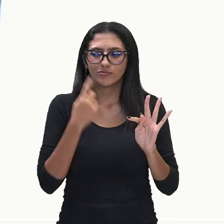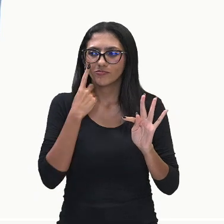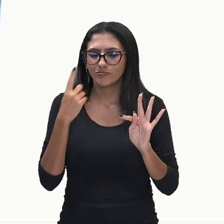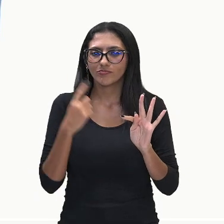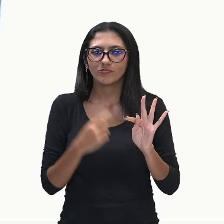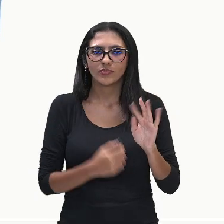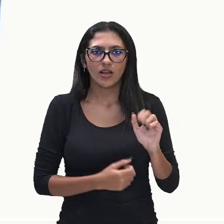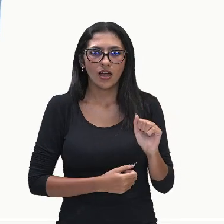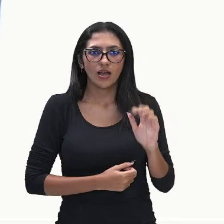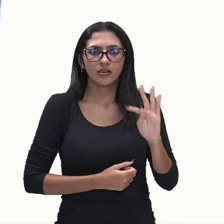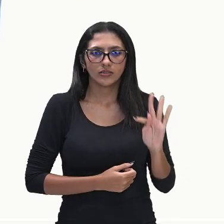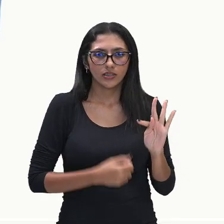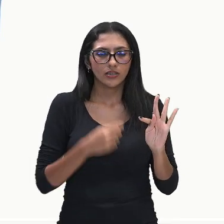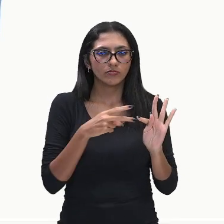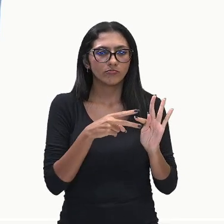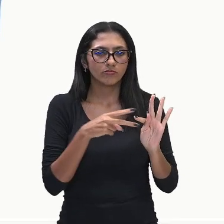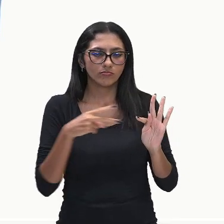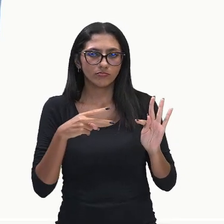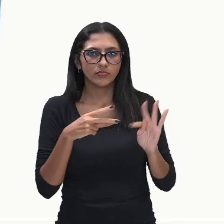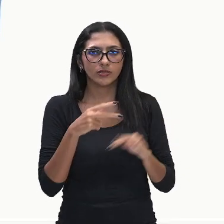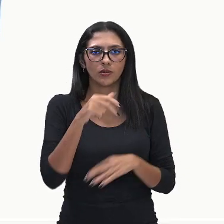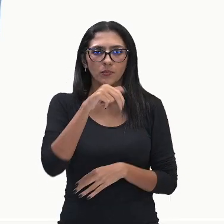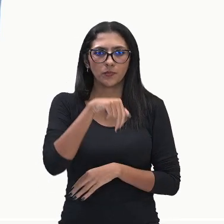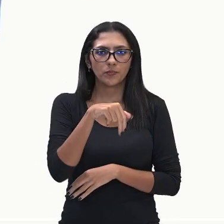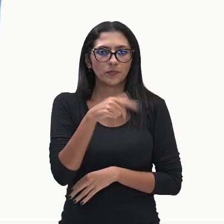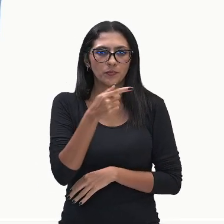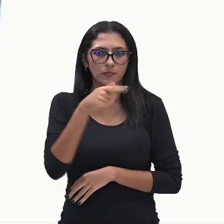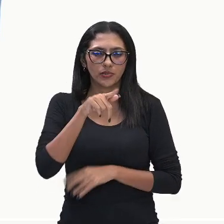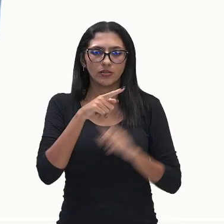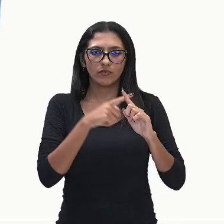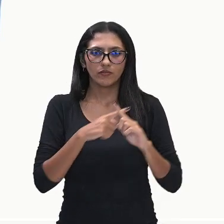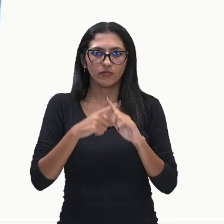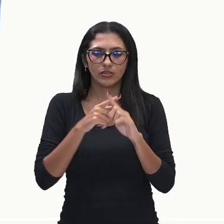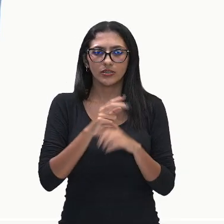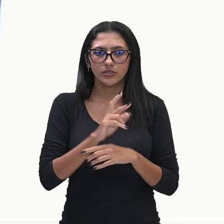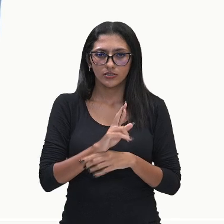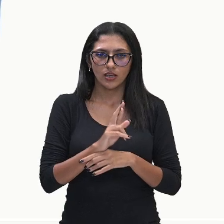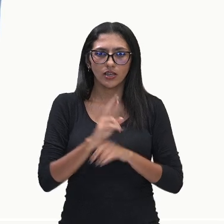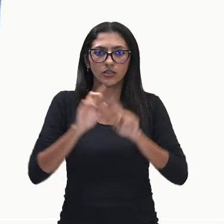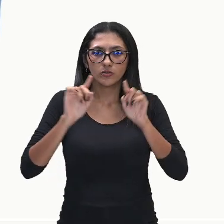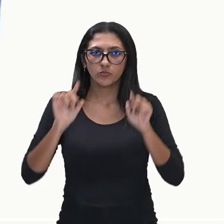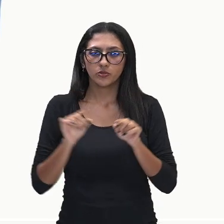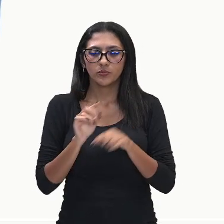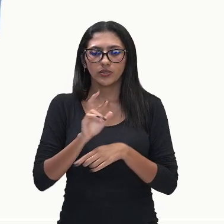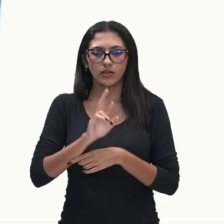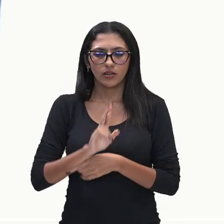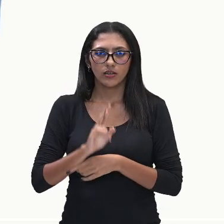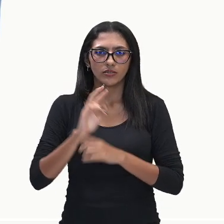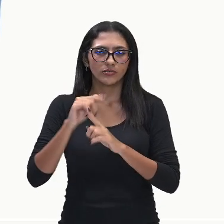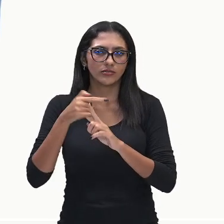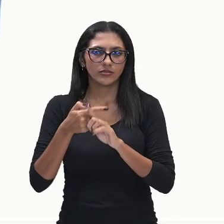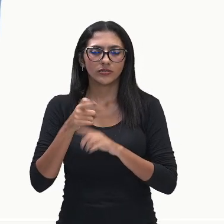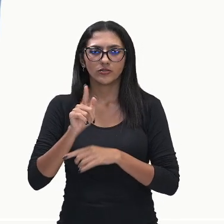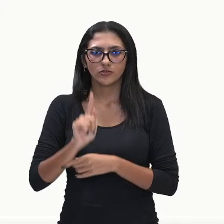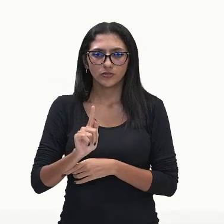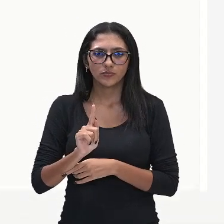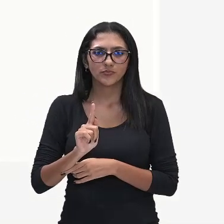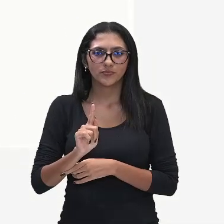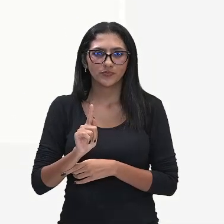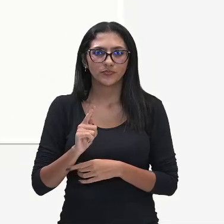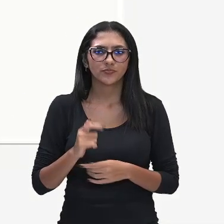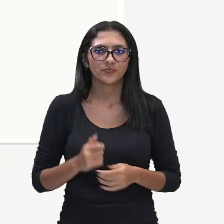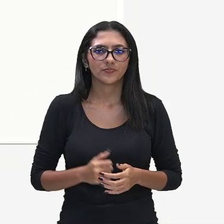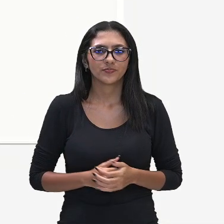área total de um cone é igual a π vezes R, que multiplica R mais G, que é a